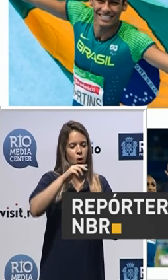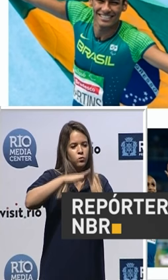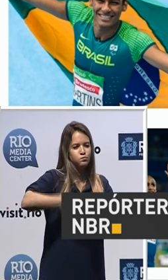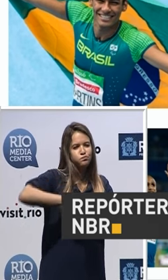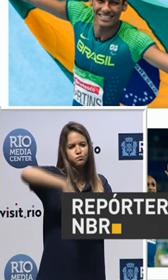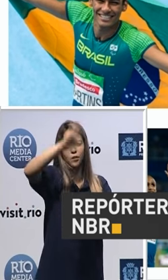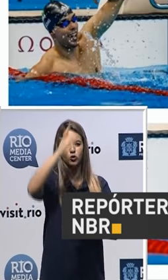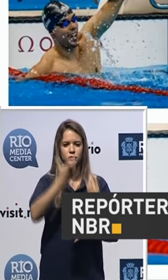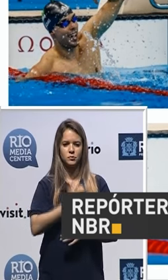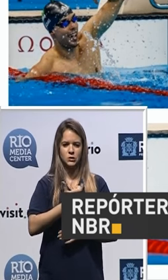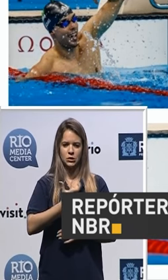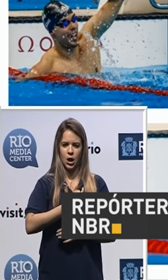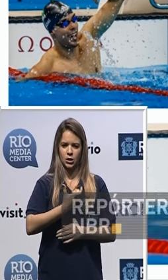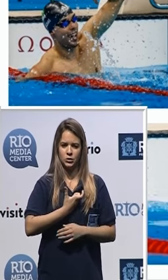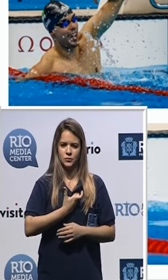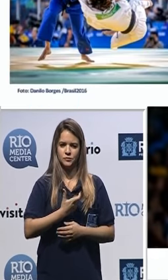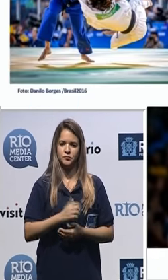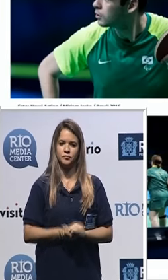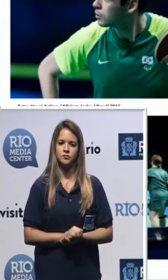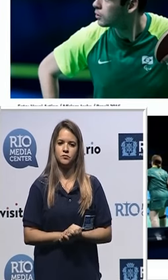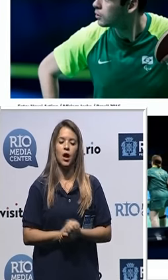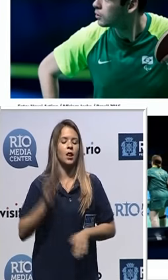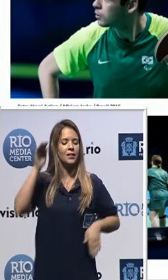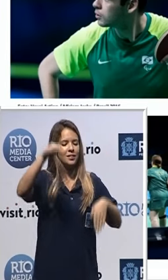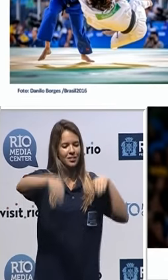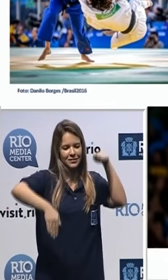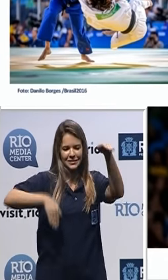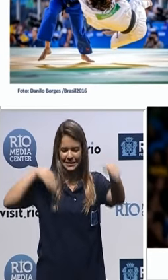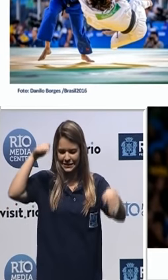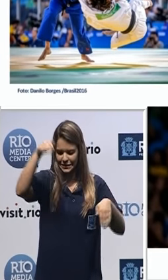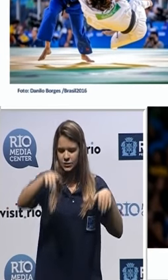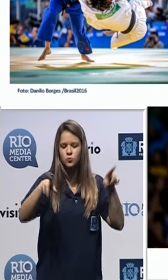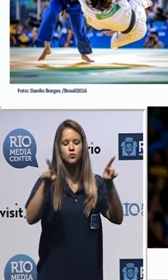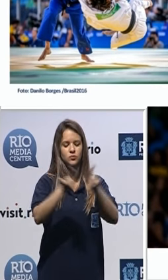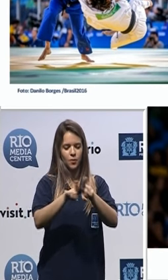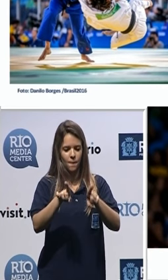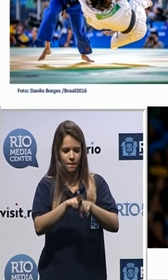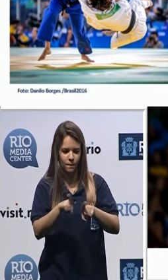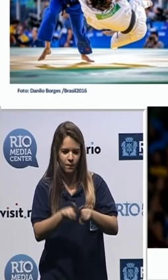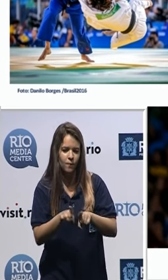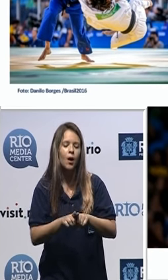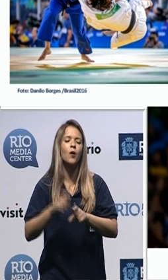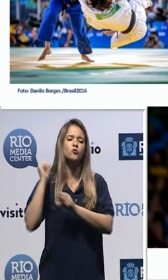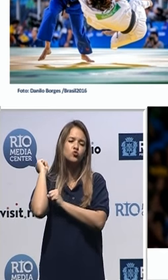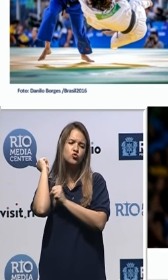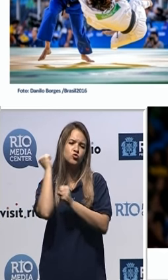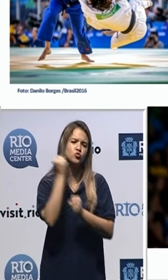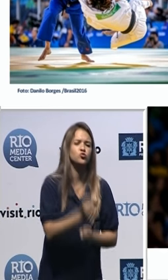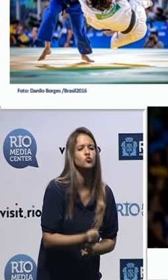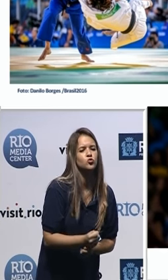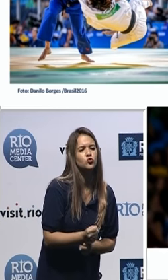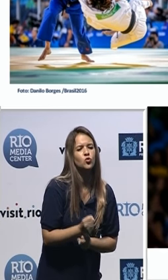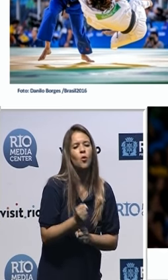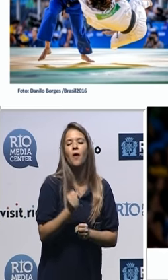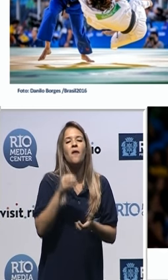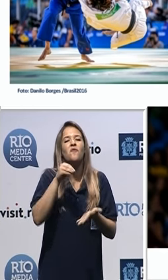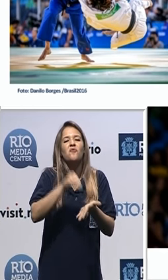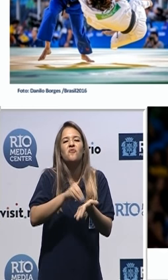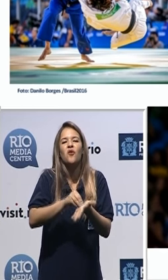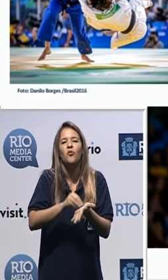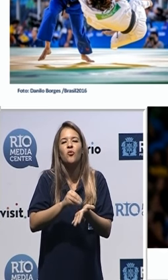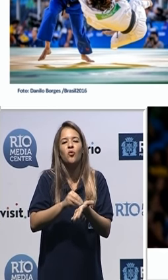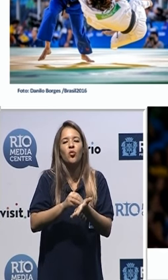medalhas, pela natação, pelo judô, faltou o nosso ouro no